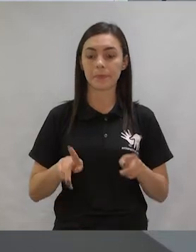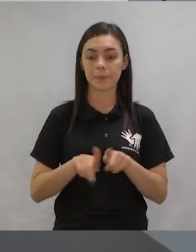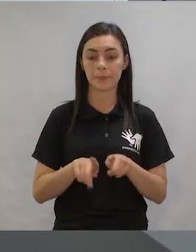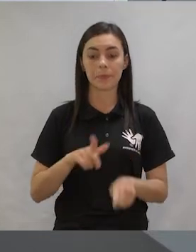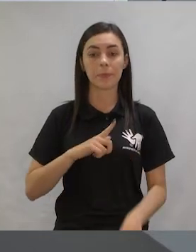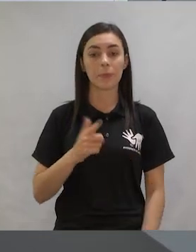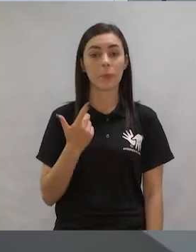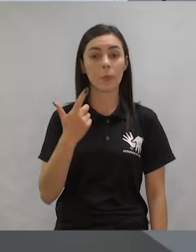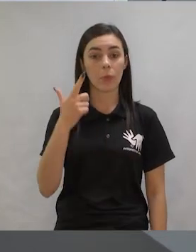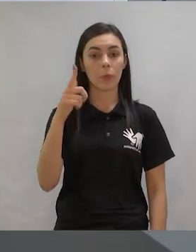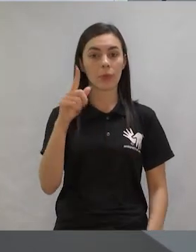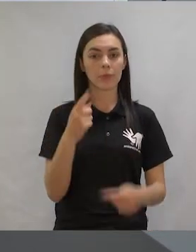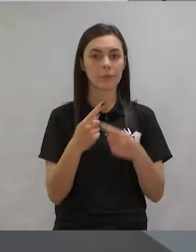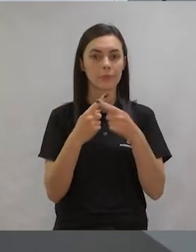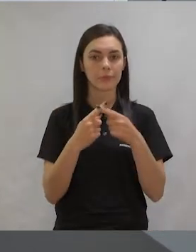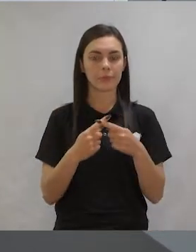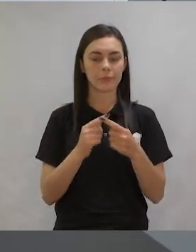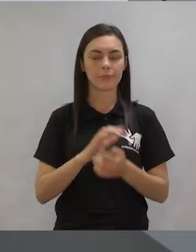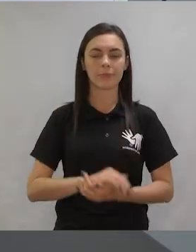uma multiplicação aqui, ó,